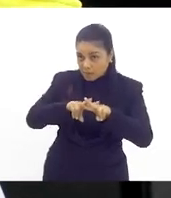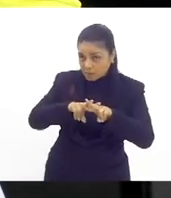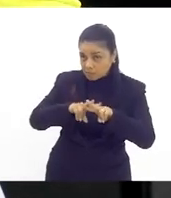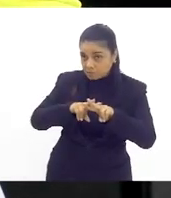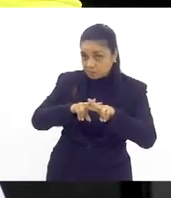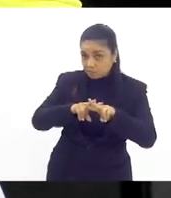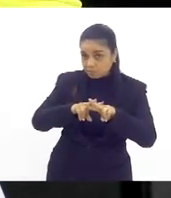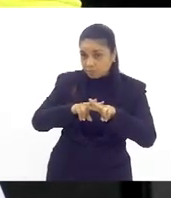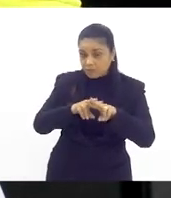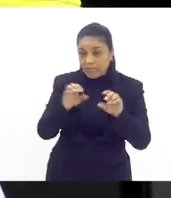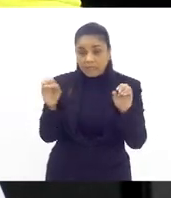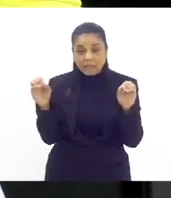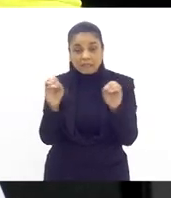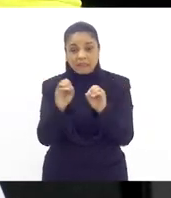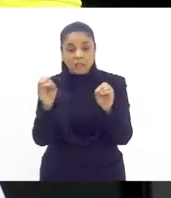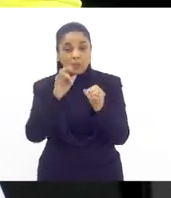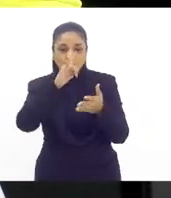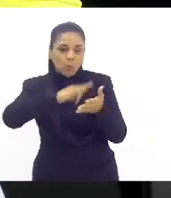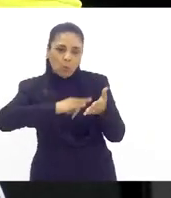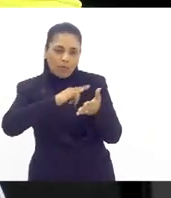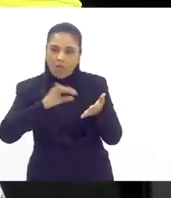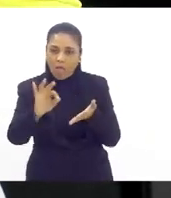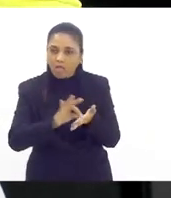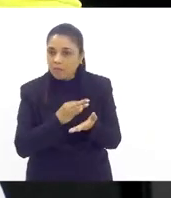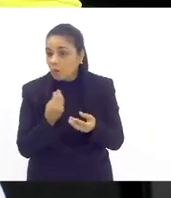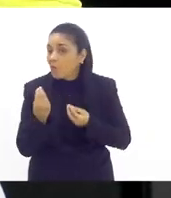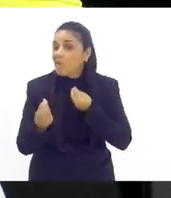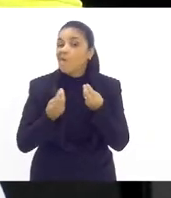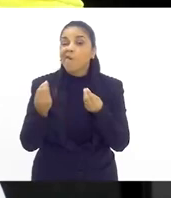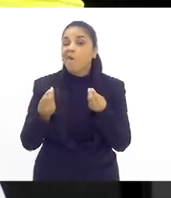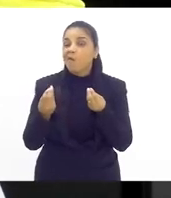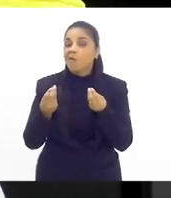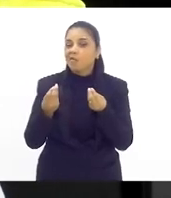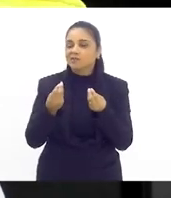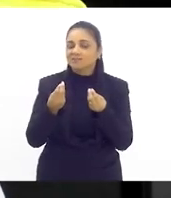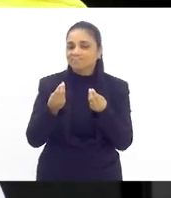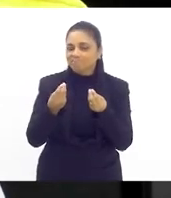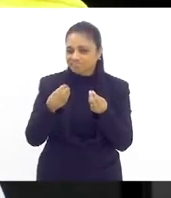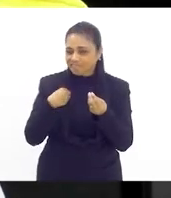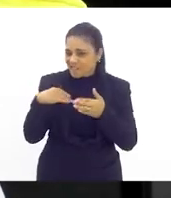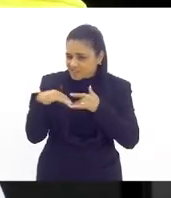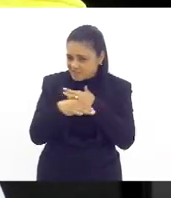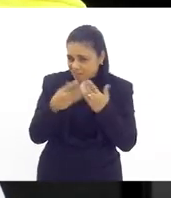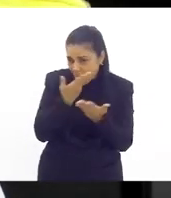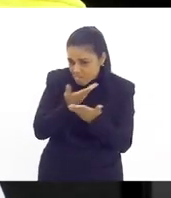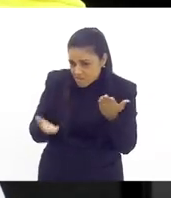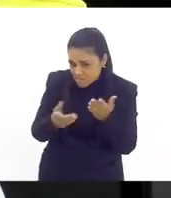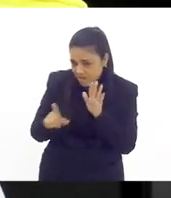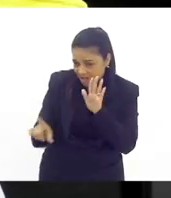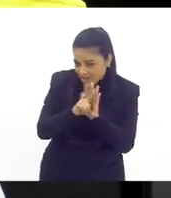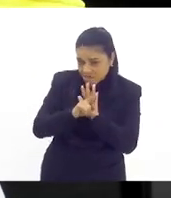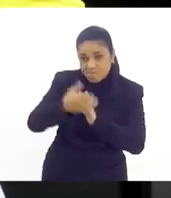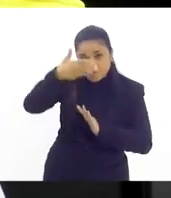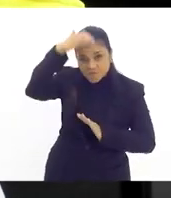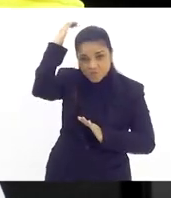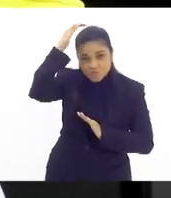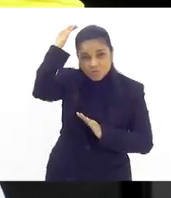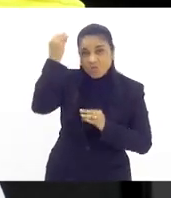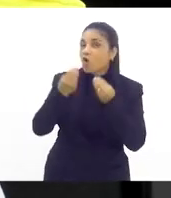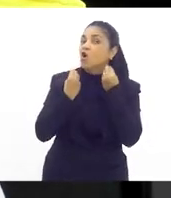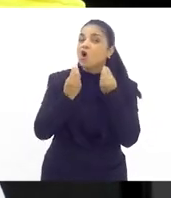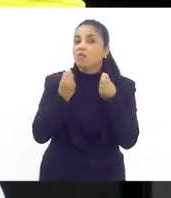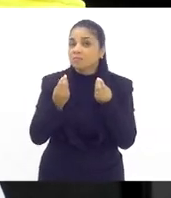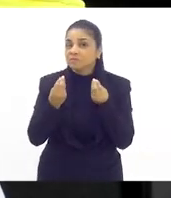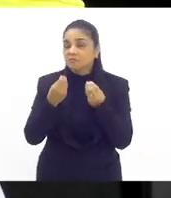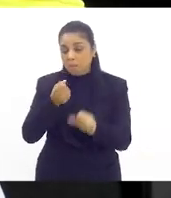nenhum documento pode ser assinado e a gente corre o risco de perder a lei Paulo Gustavo já estamos